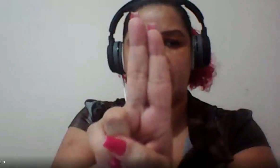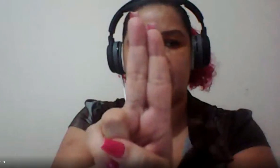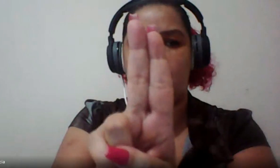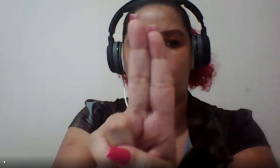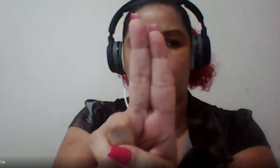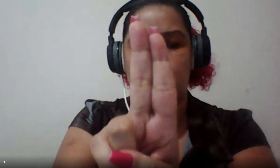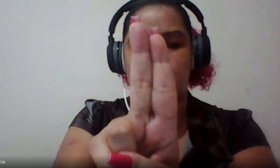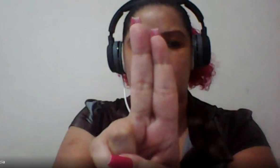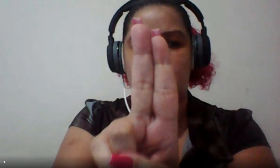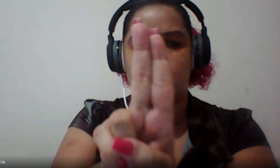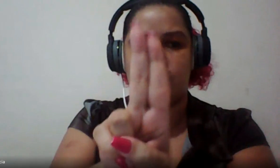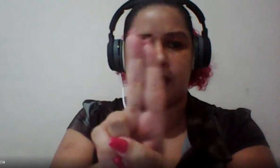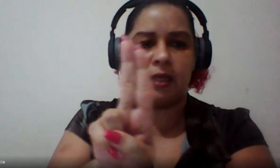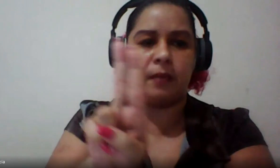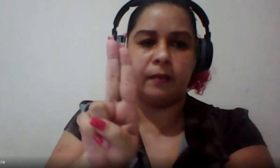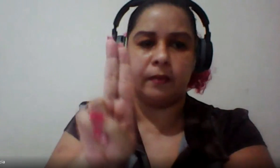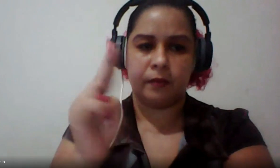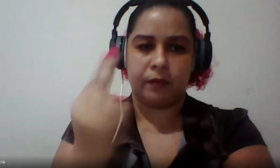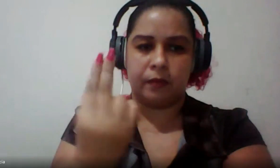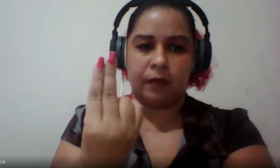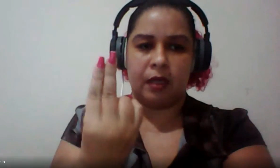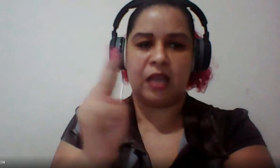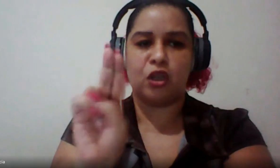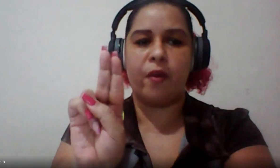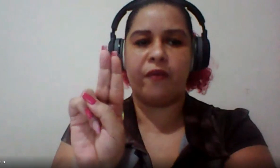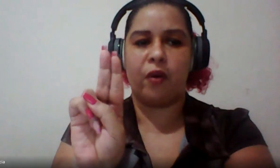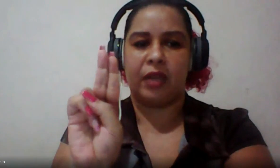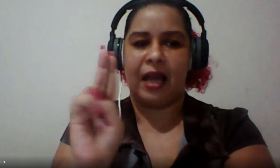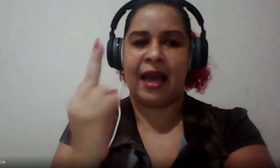fosse a letra U, os dois dedinhos juntos assim, e dá